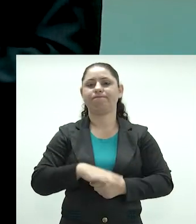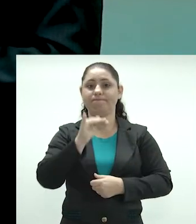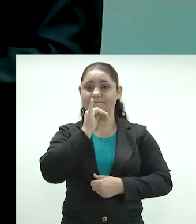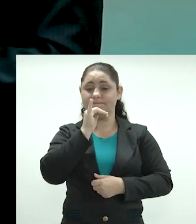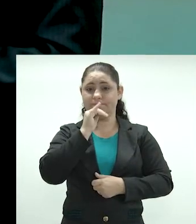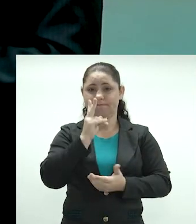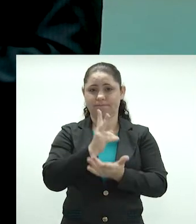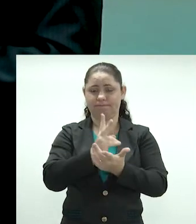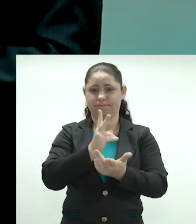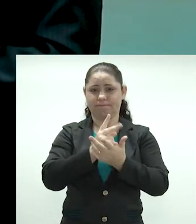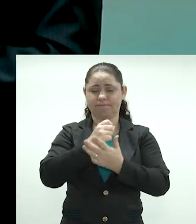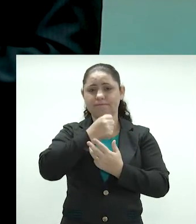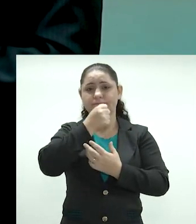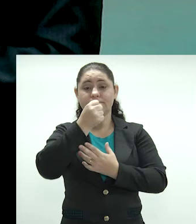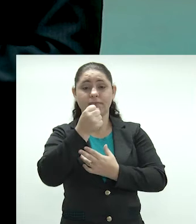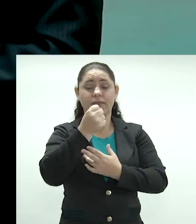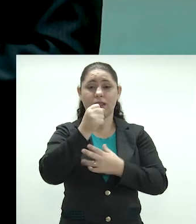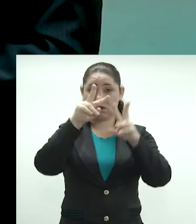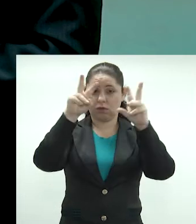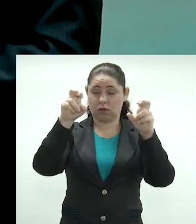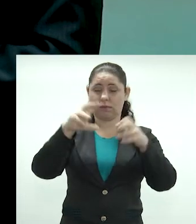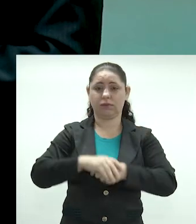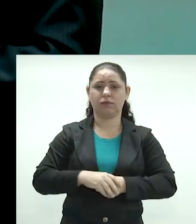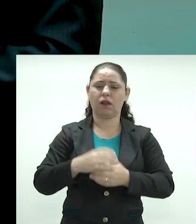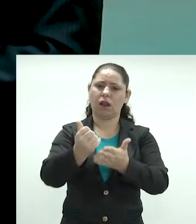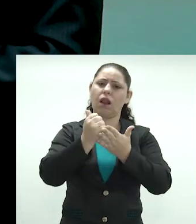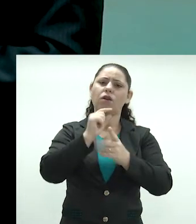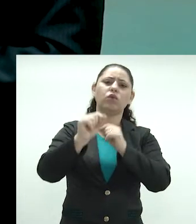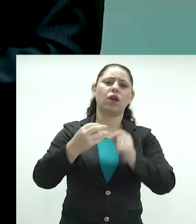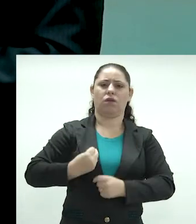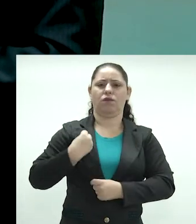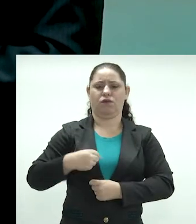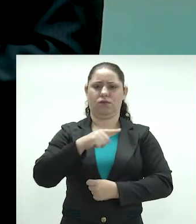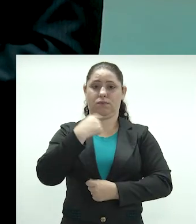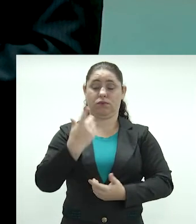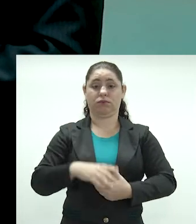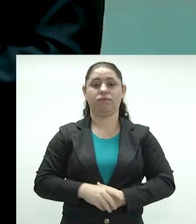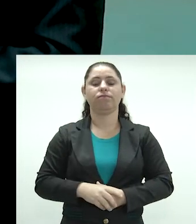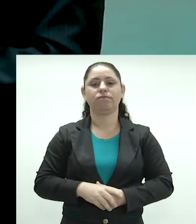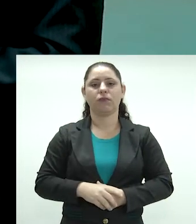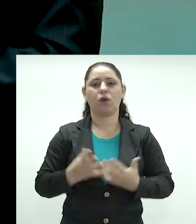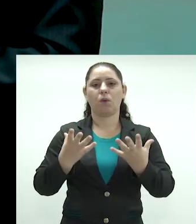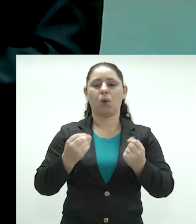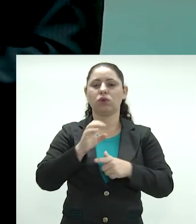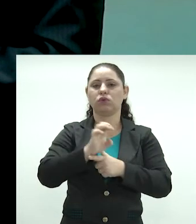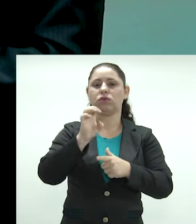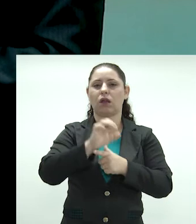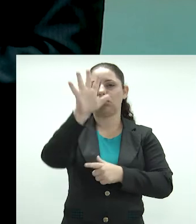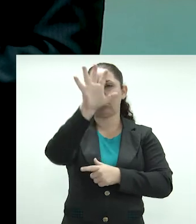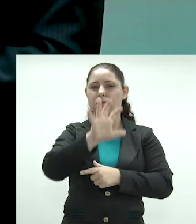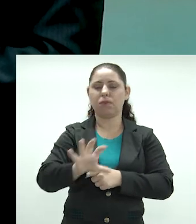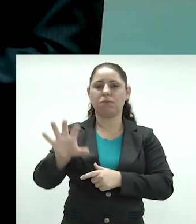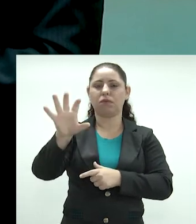dou, sempre quando eu dou entrevista para tratar do tema, eu levo a questão da vida e da morte. Muitos estados da federação, quando